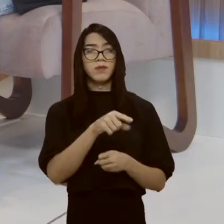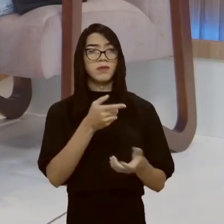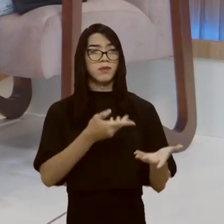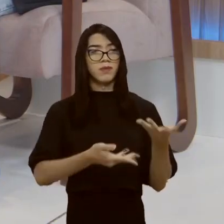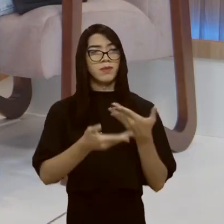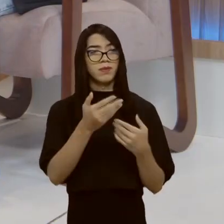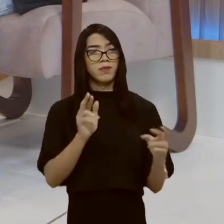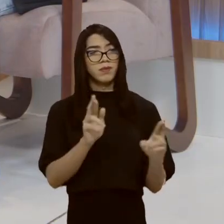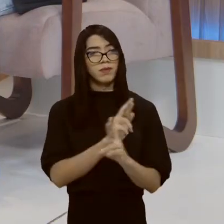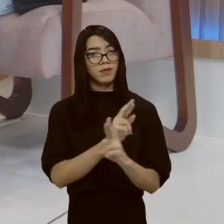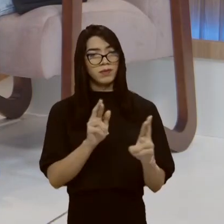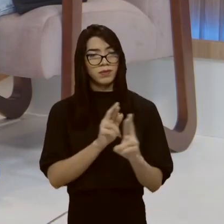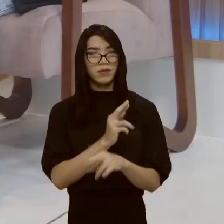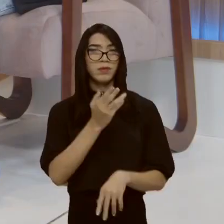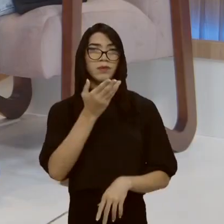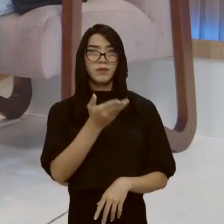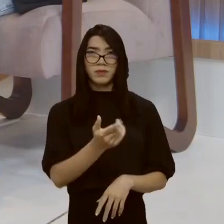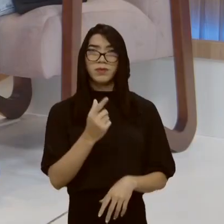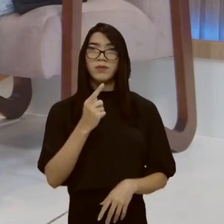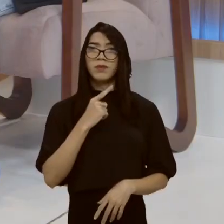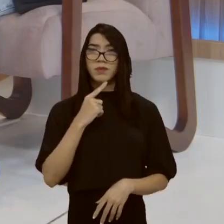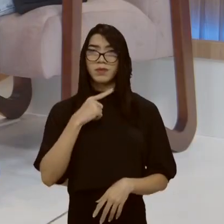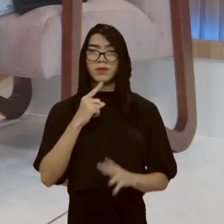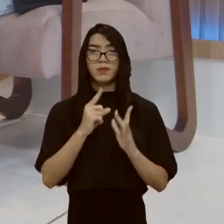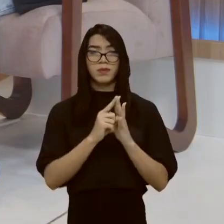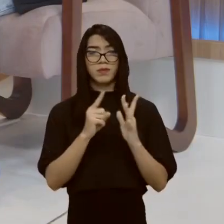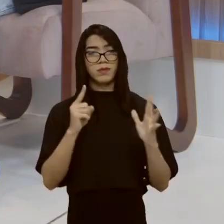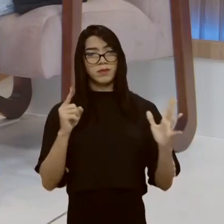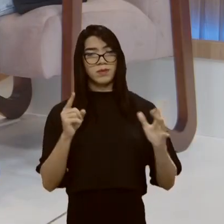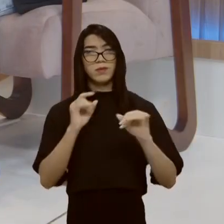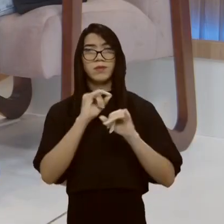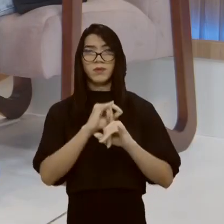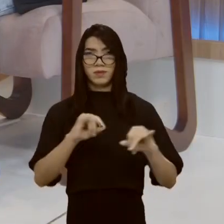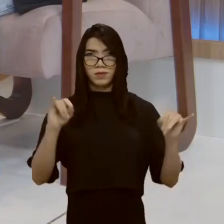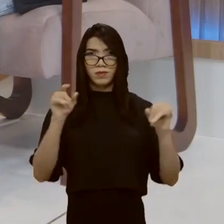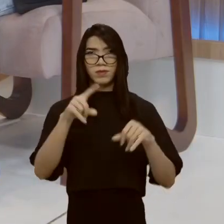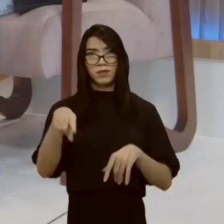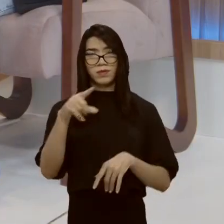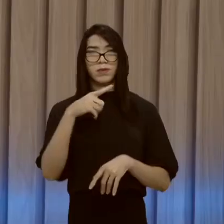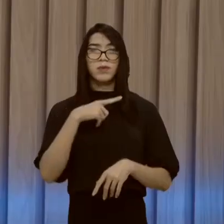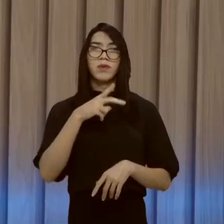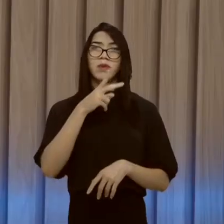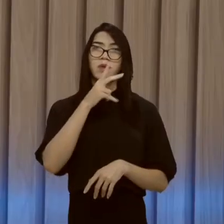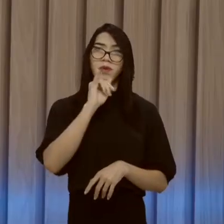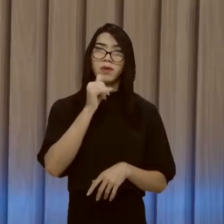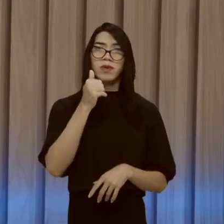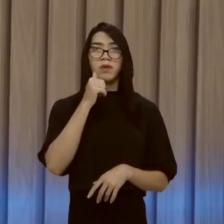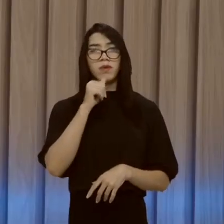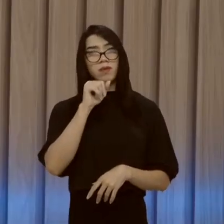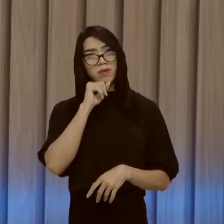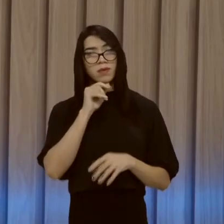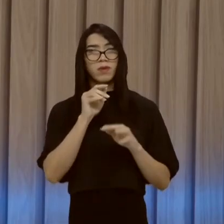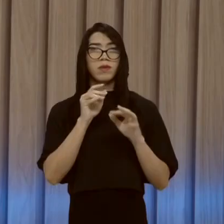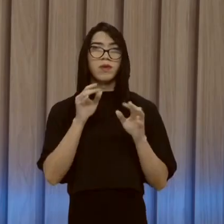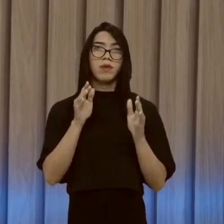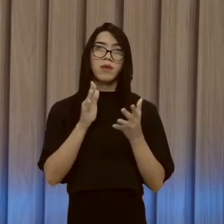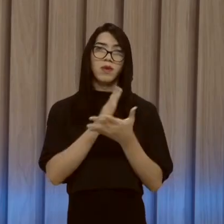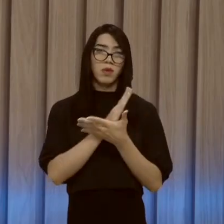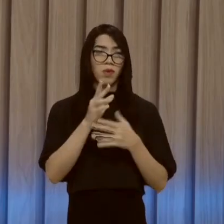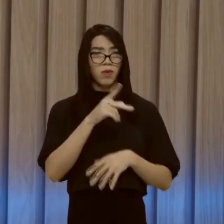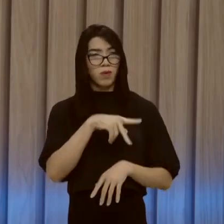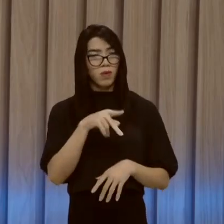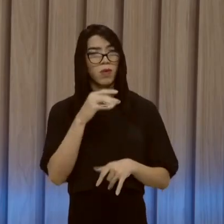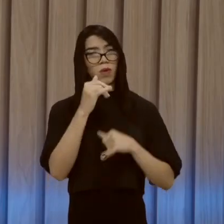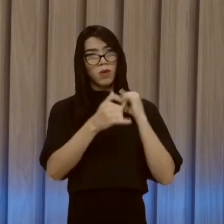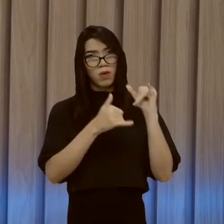né? Porque existe essa questão do isolamento e é um alerta para os pais, para os educadores, quando esse adolescente vem